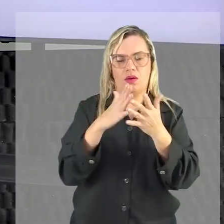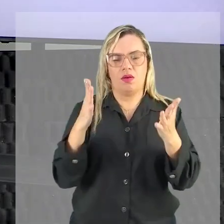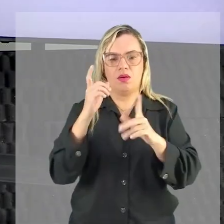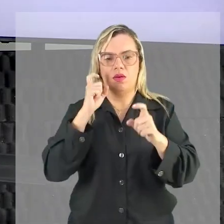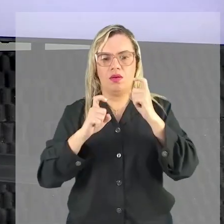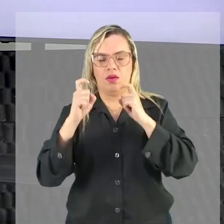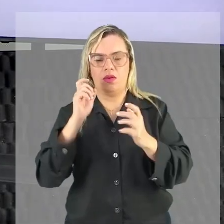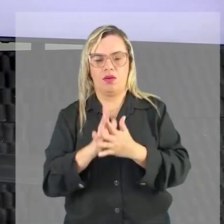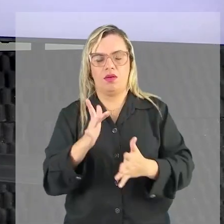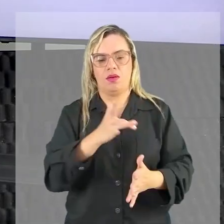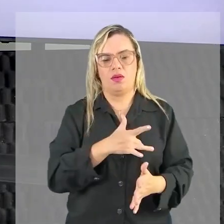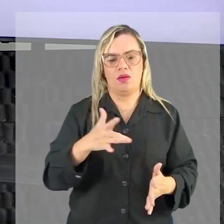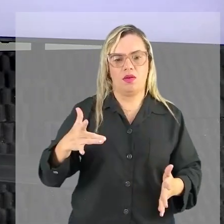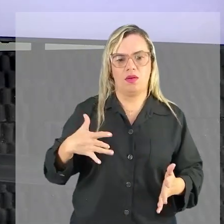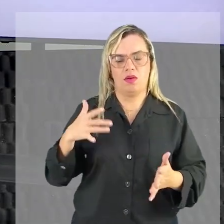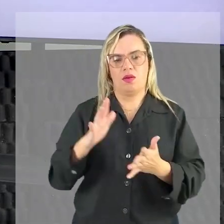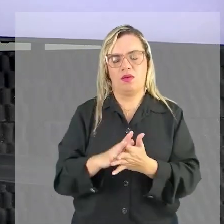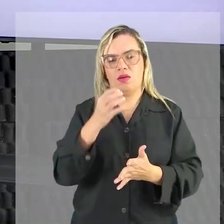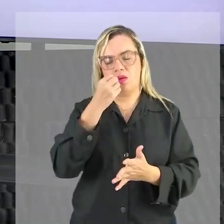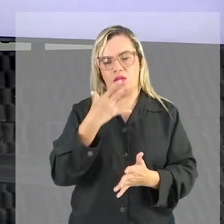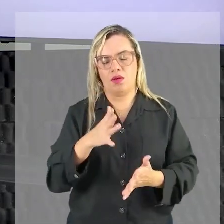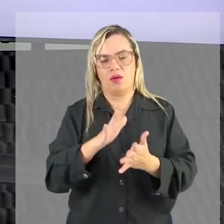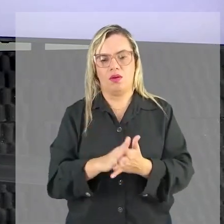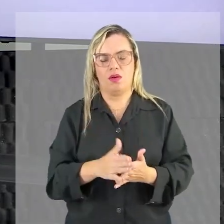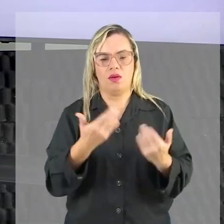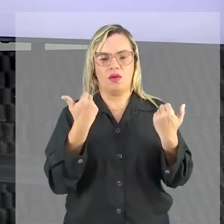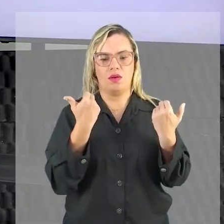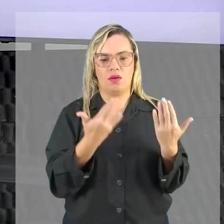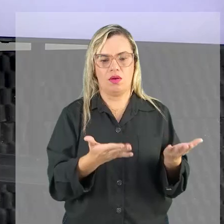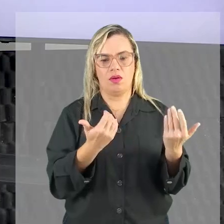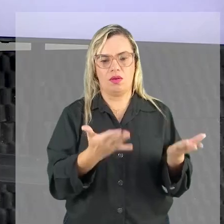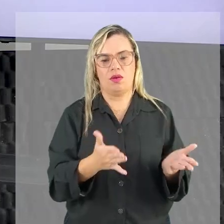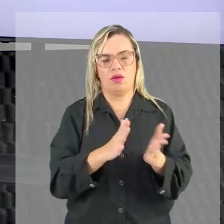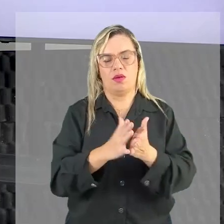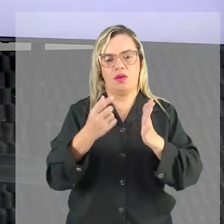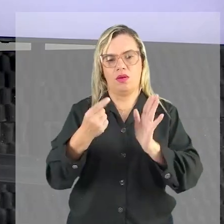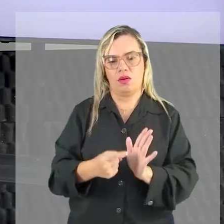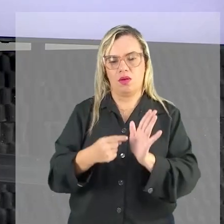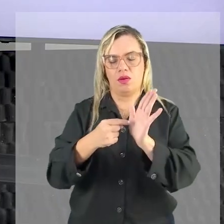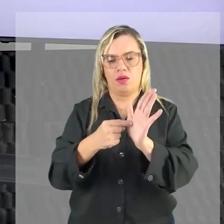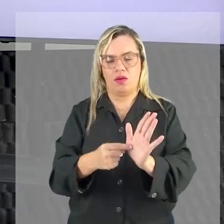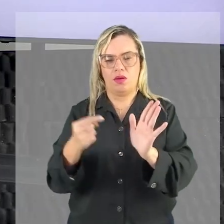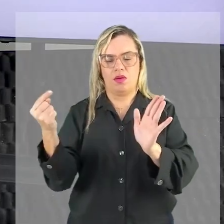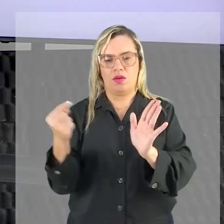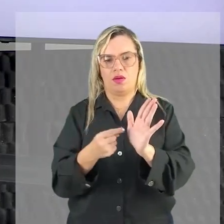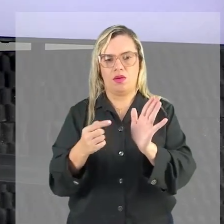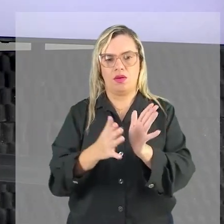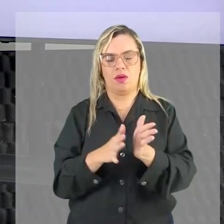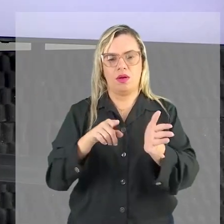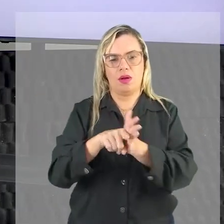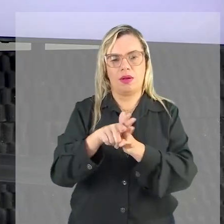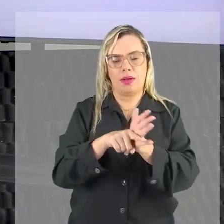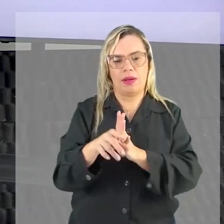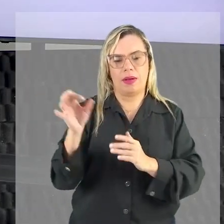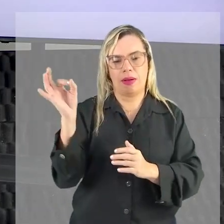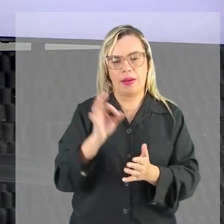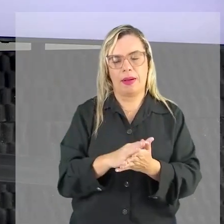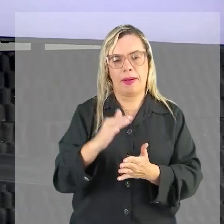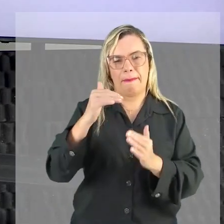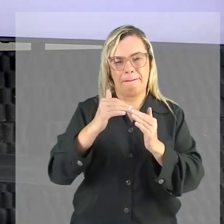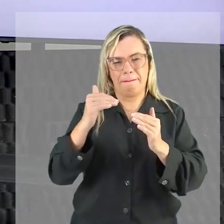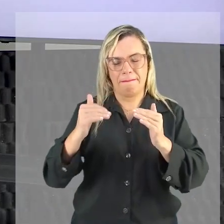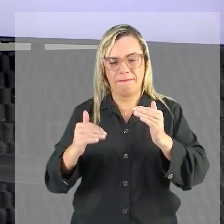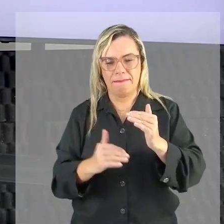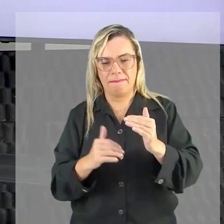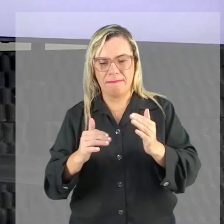sua saúde, tá bom? Os jovens também vêm mostrando nesses dados que tem uma baixa